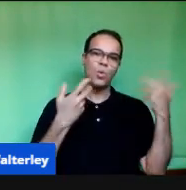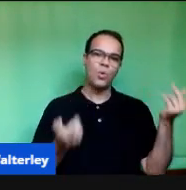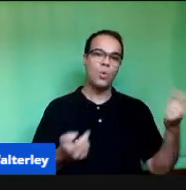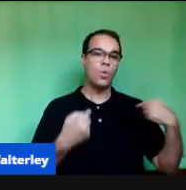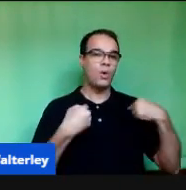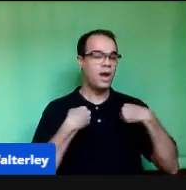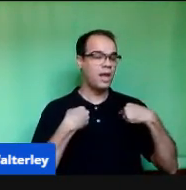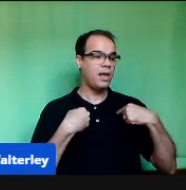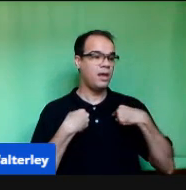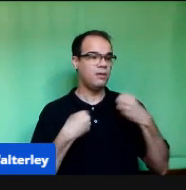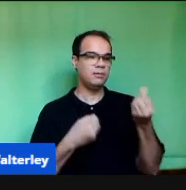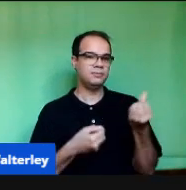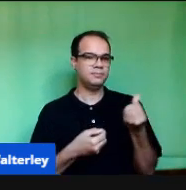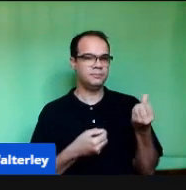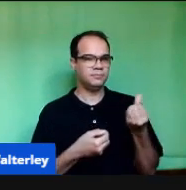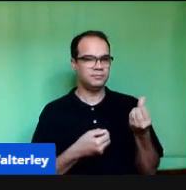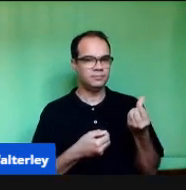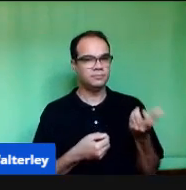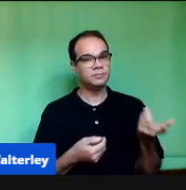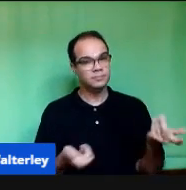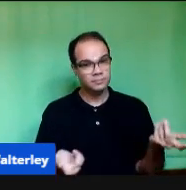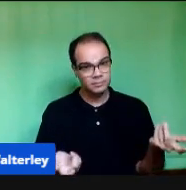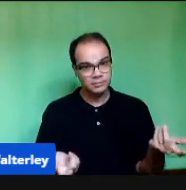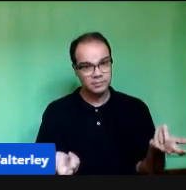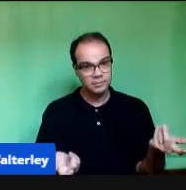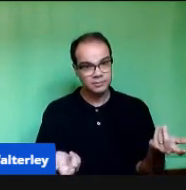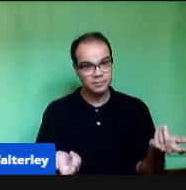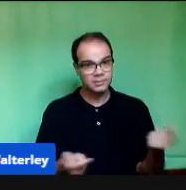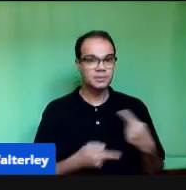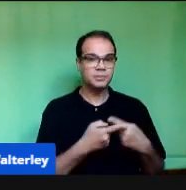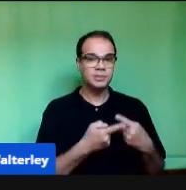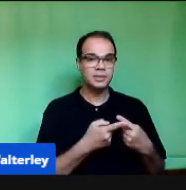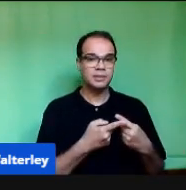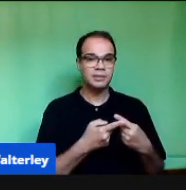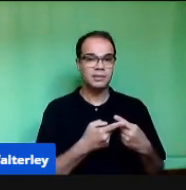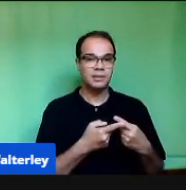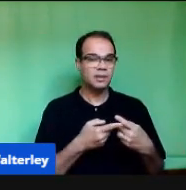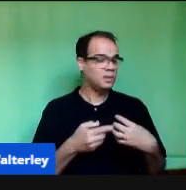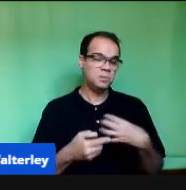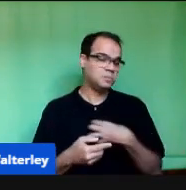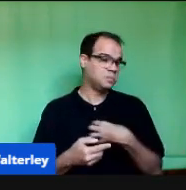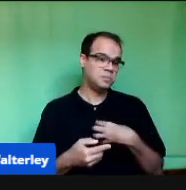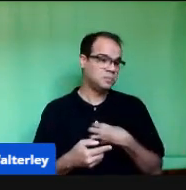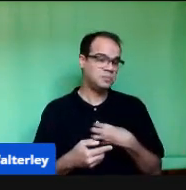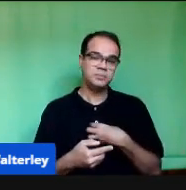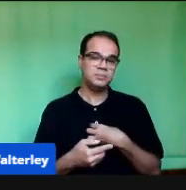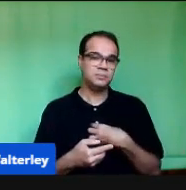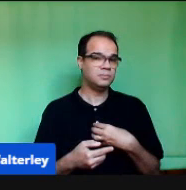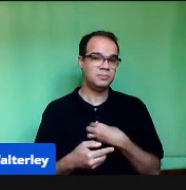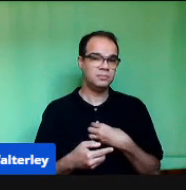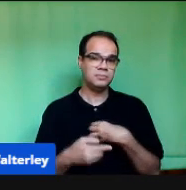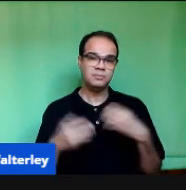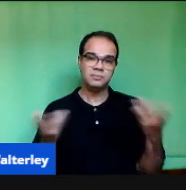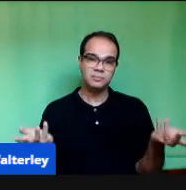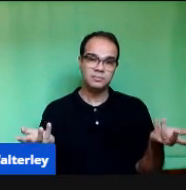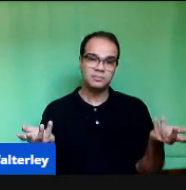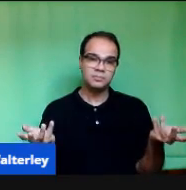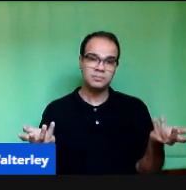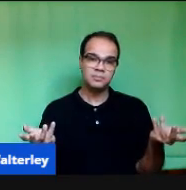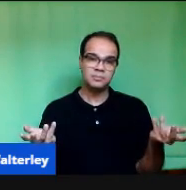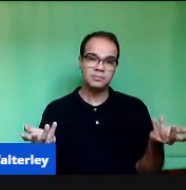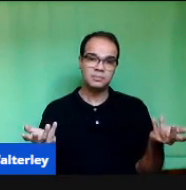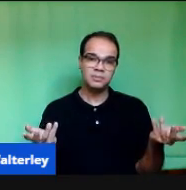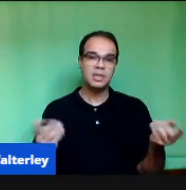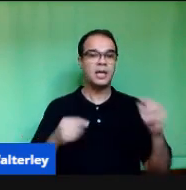parte da identidade delas, da mesma forma que esse aluno LGBT+, também precisa não entender que